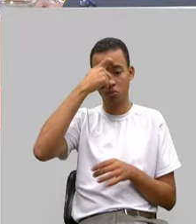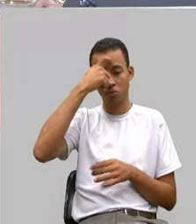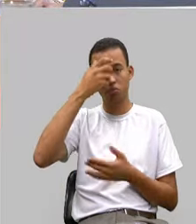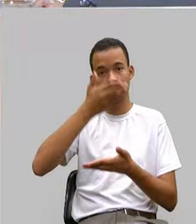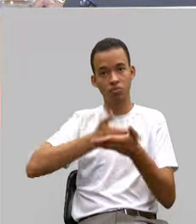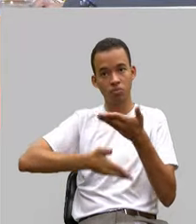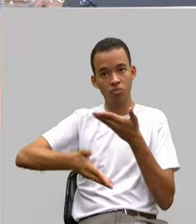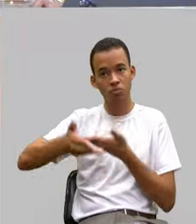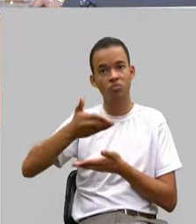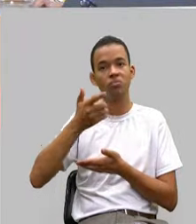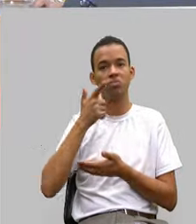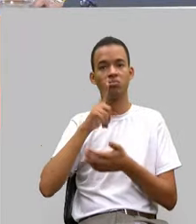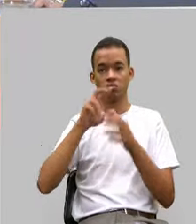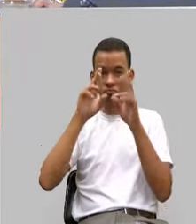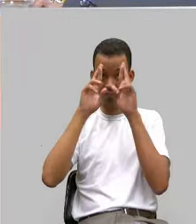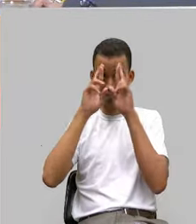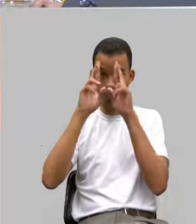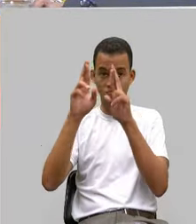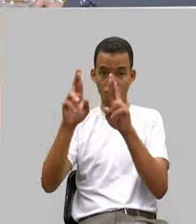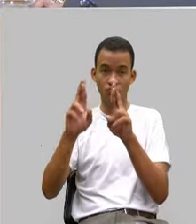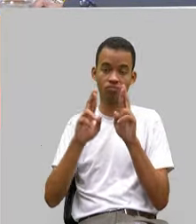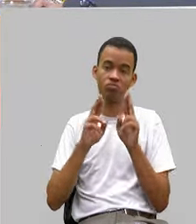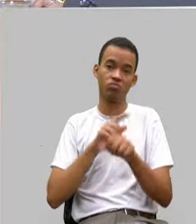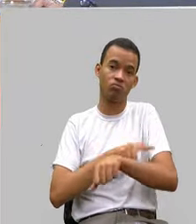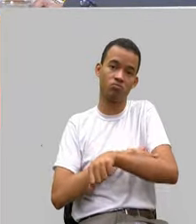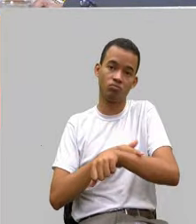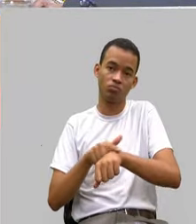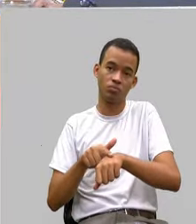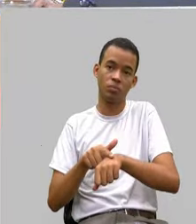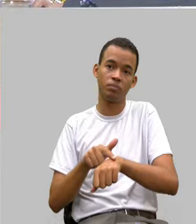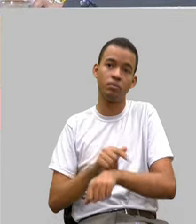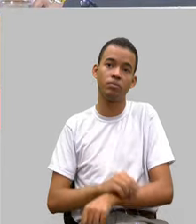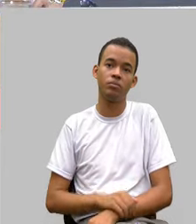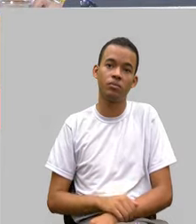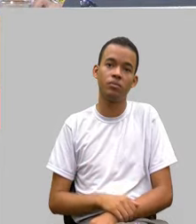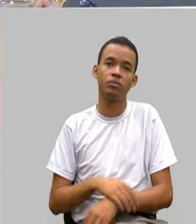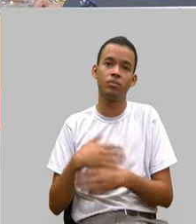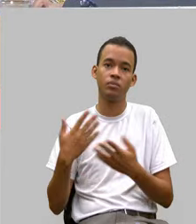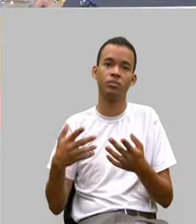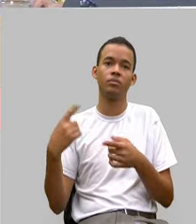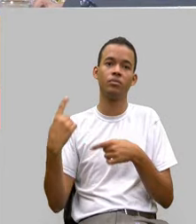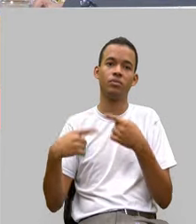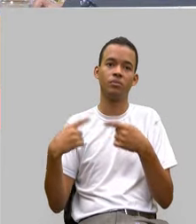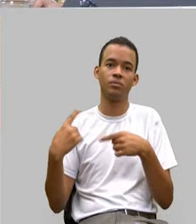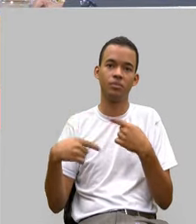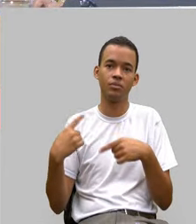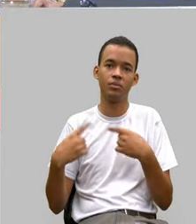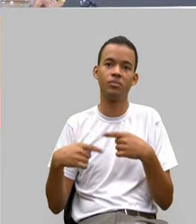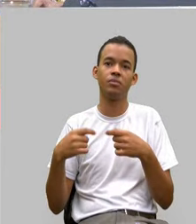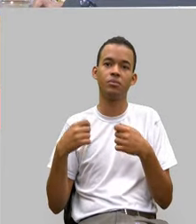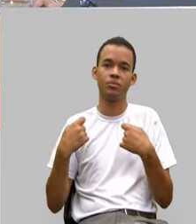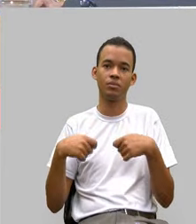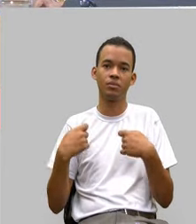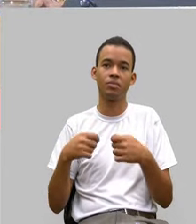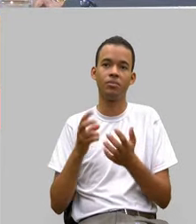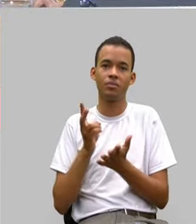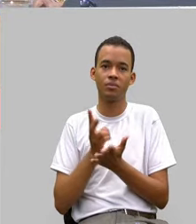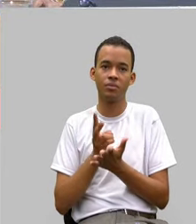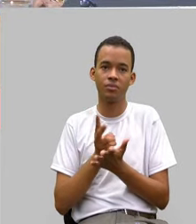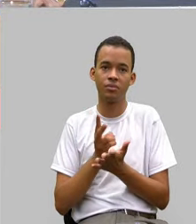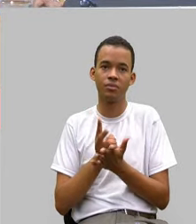respeitosa né Deputado a gente tem que sempre respeitar isso que a política que a gente tem que sempre nos palada